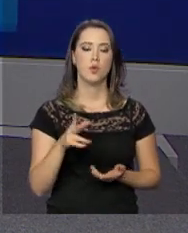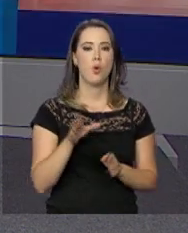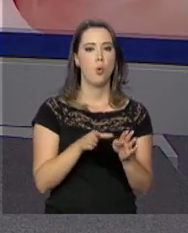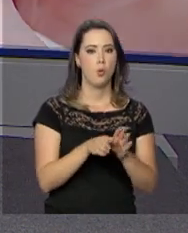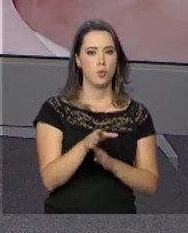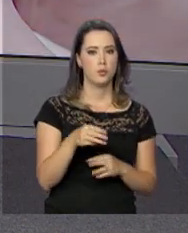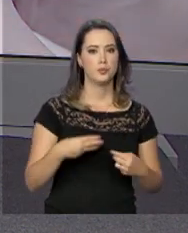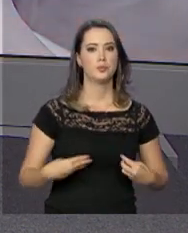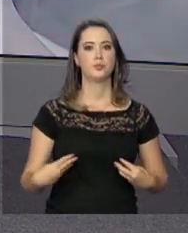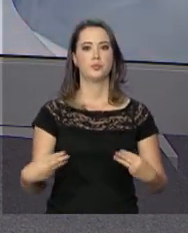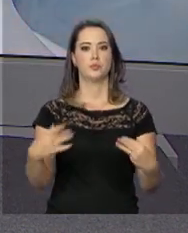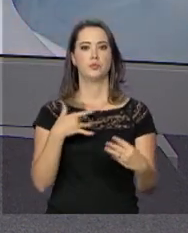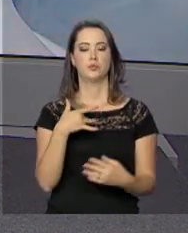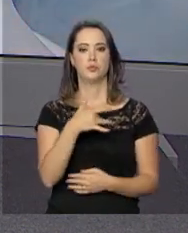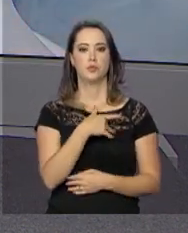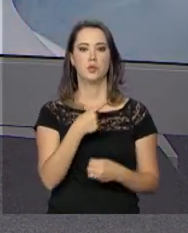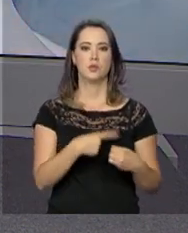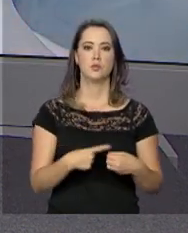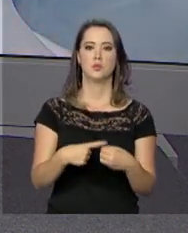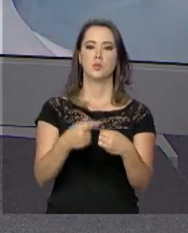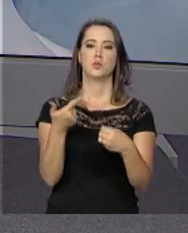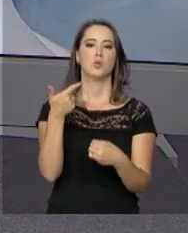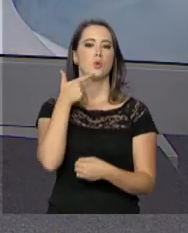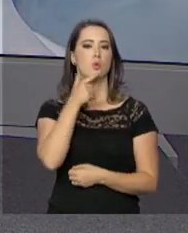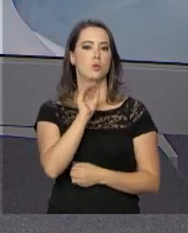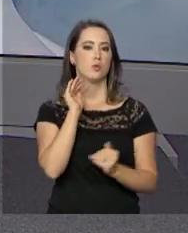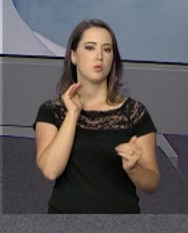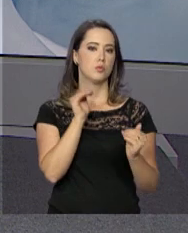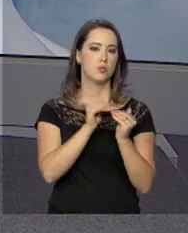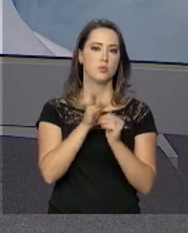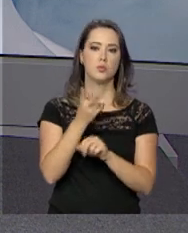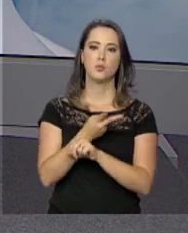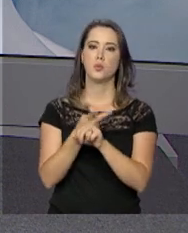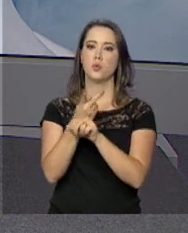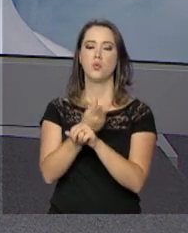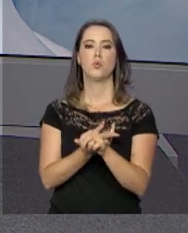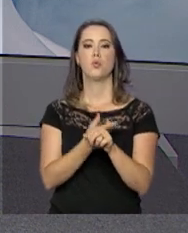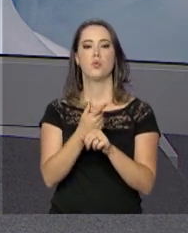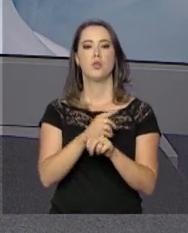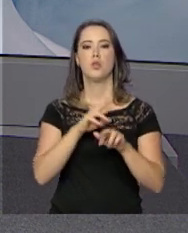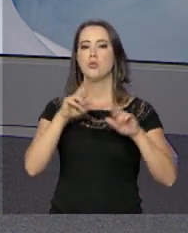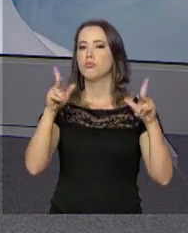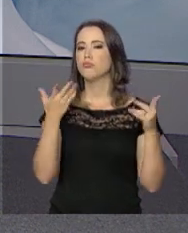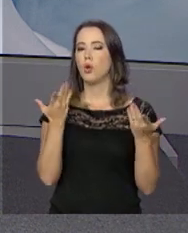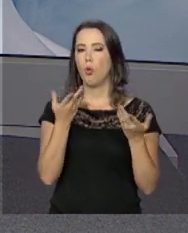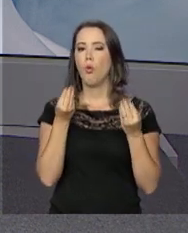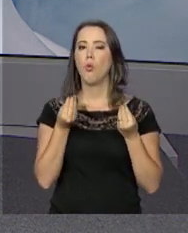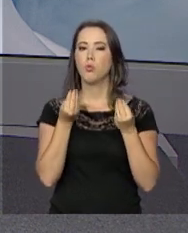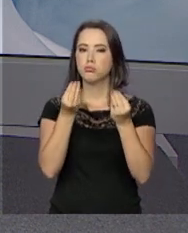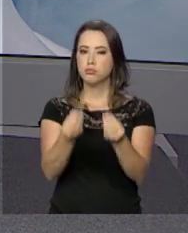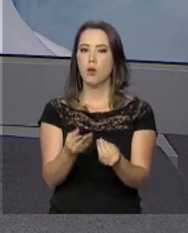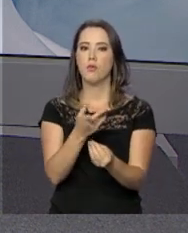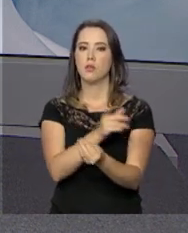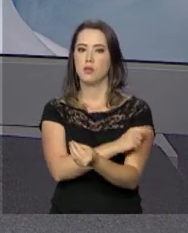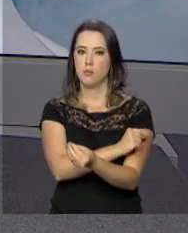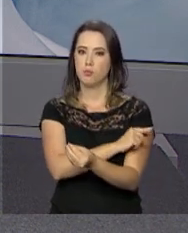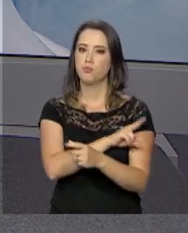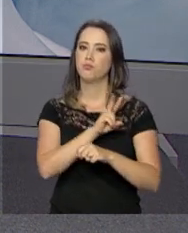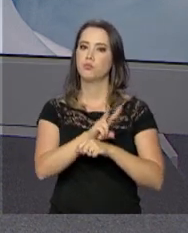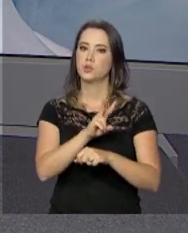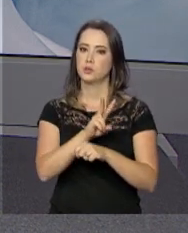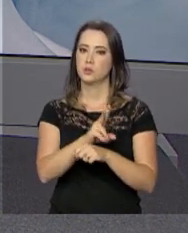do Ministério da Saúde é que os municípios que não alcançaram a meta busquem alternativas para garantir a imunização